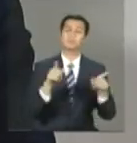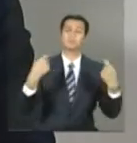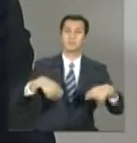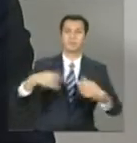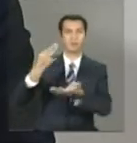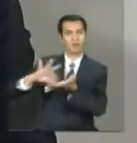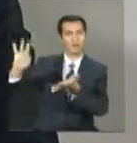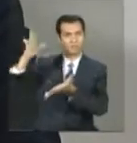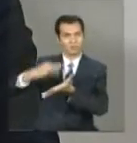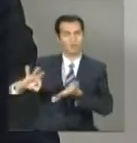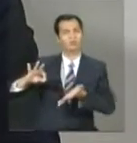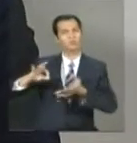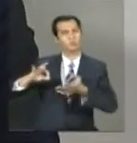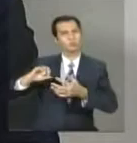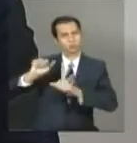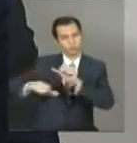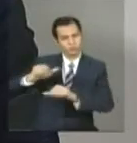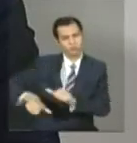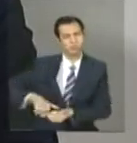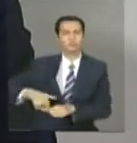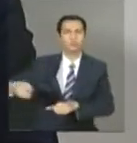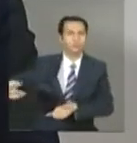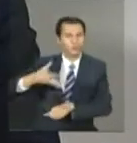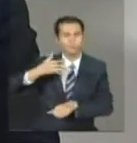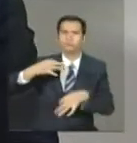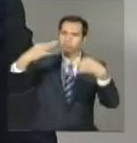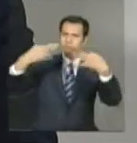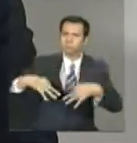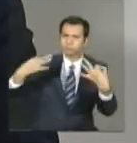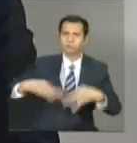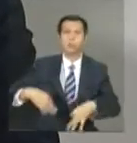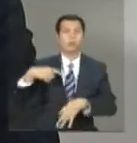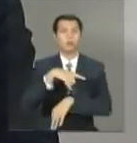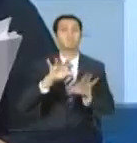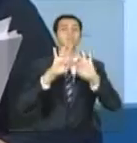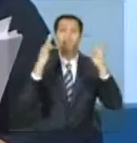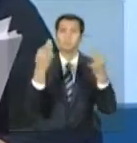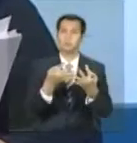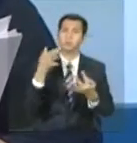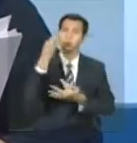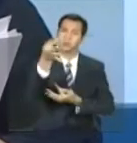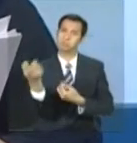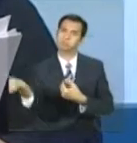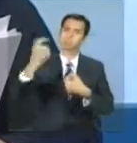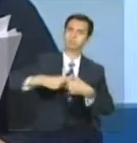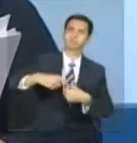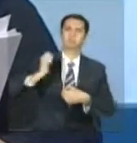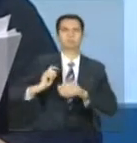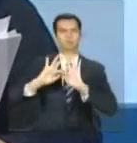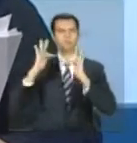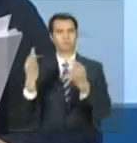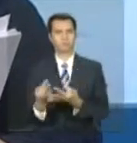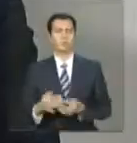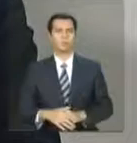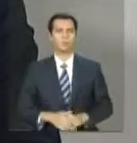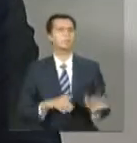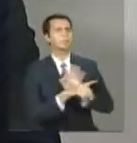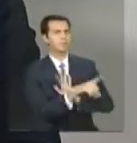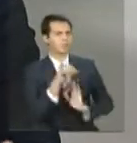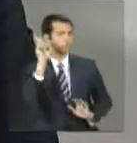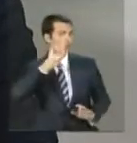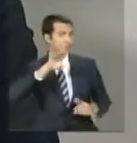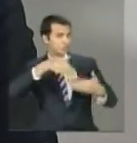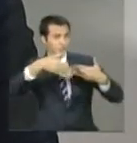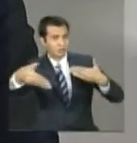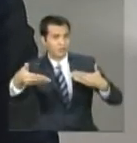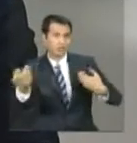cadastros atualizados para que, assim que novas vagas surjam, essas famílias entrem no programa. E sem previsão de data para essa nova inclusão? Sem previsão de data,